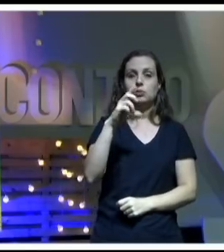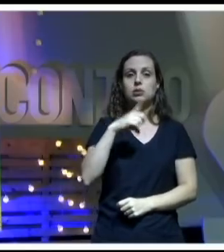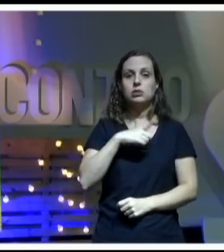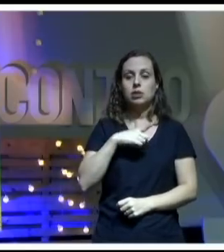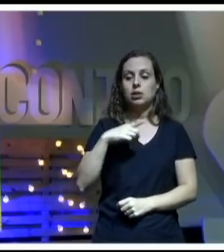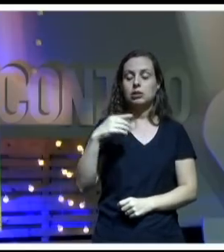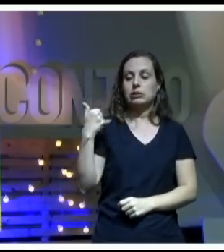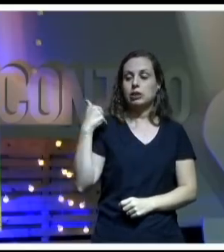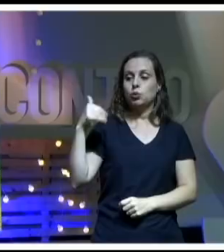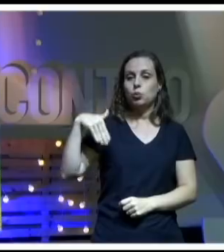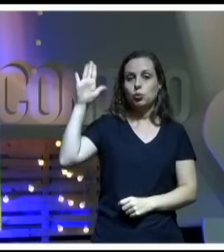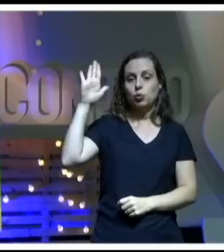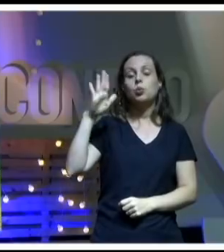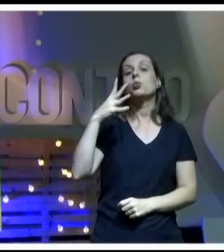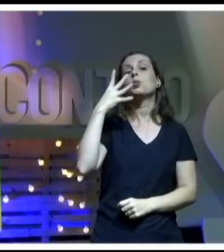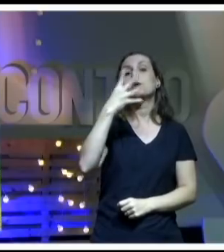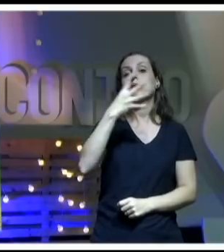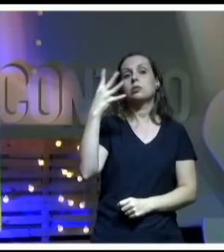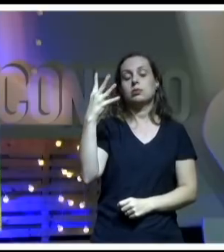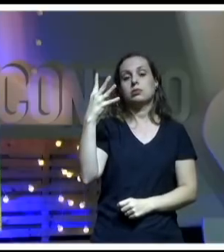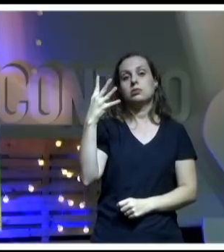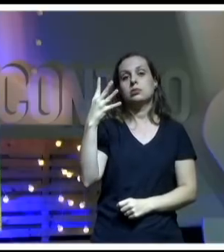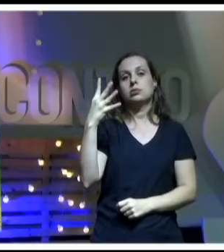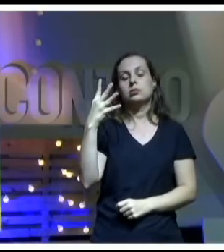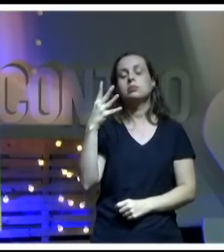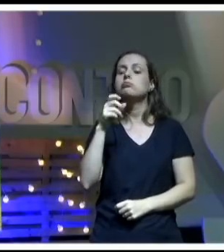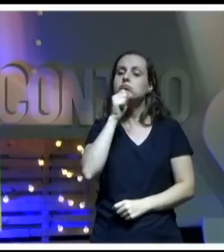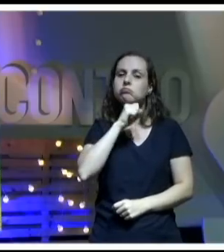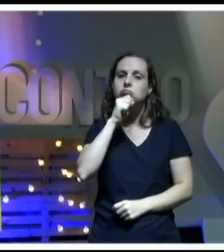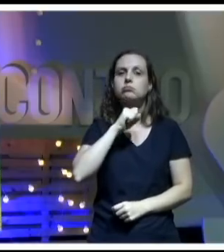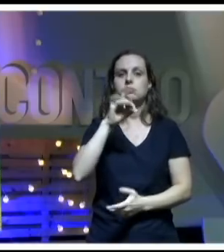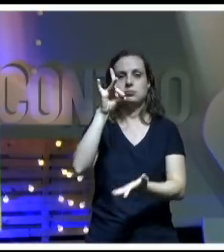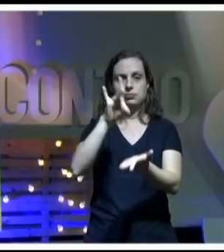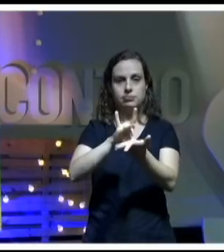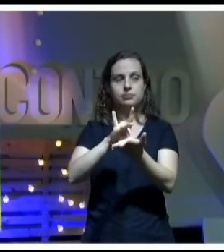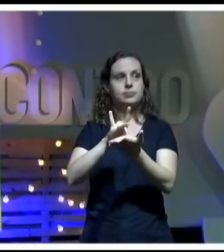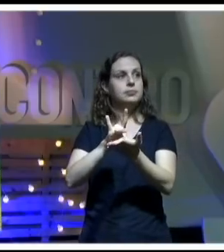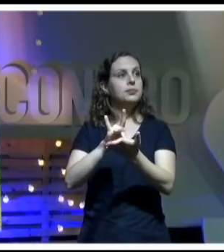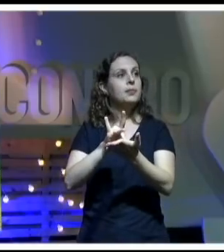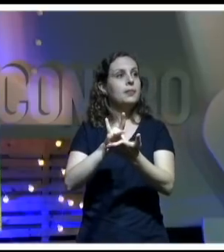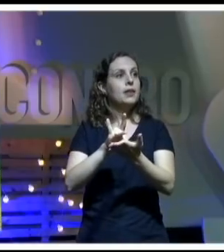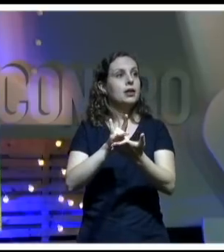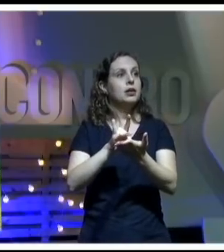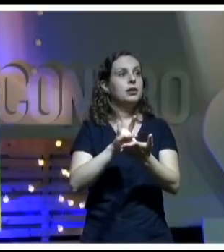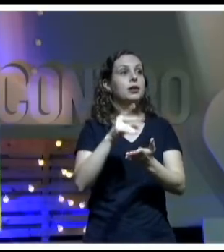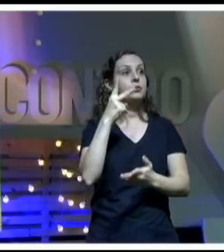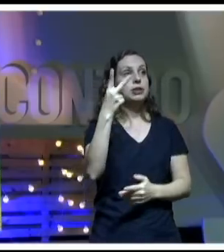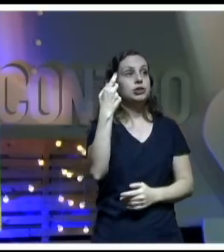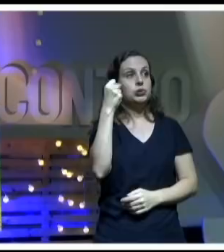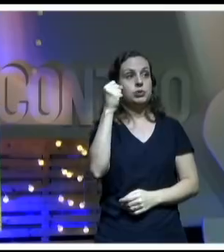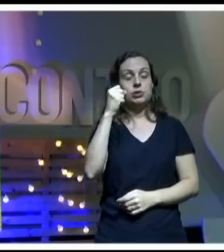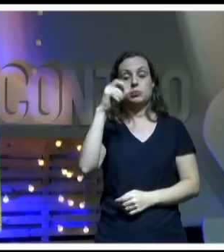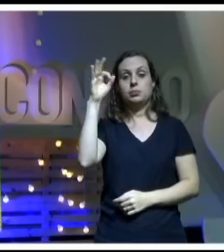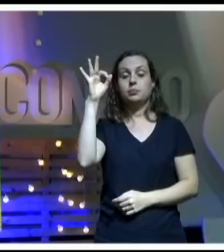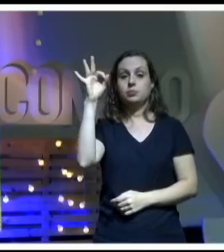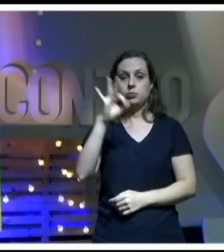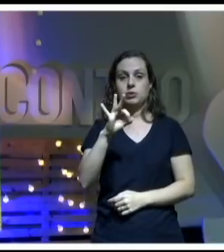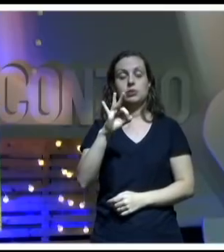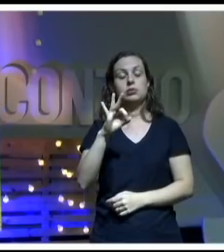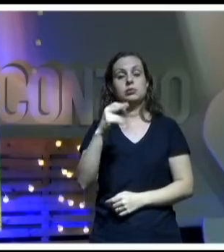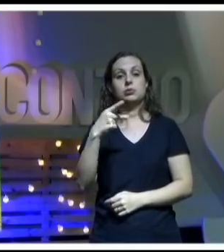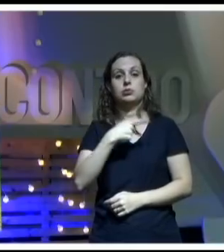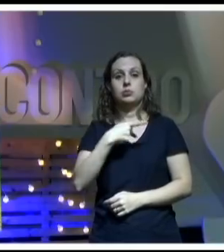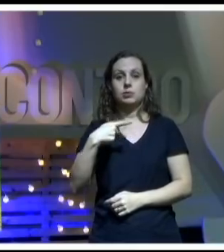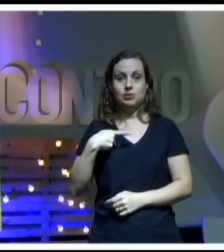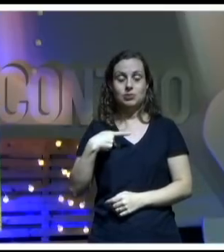de 44 anos nós estamos envelhecendo 28% apenas dos pastores são bi vocacionados ou seja não